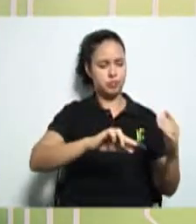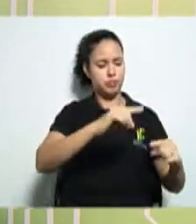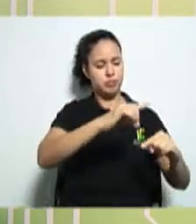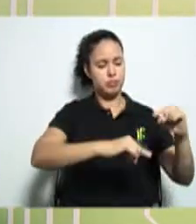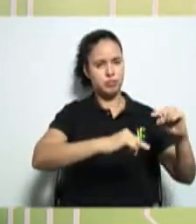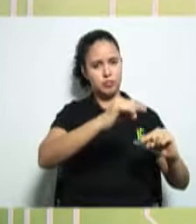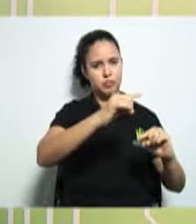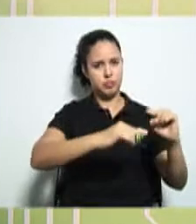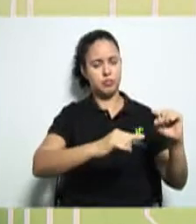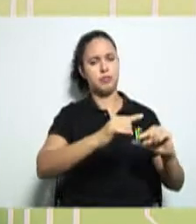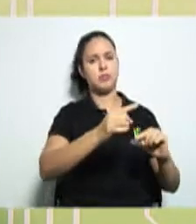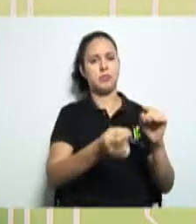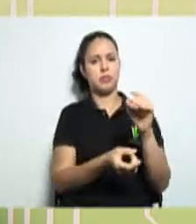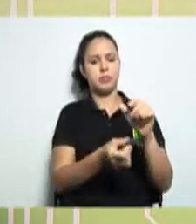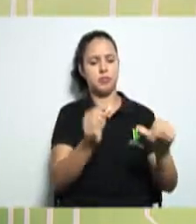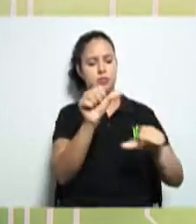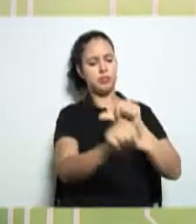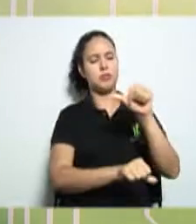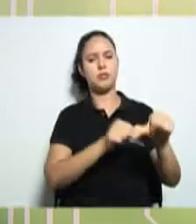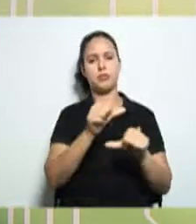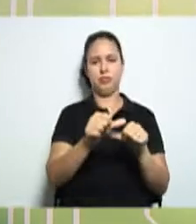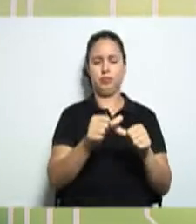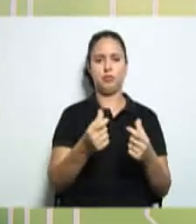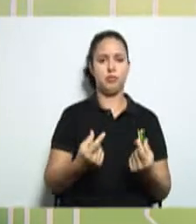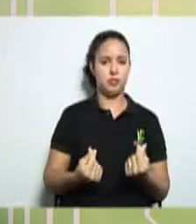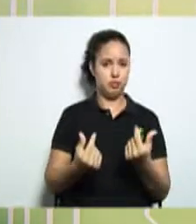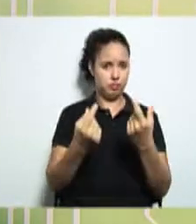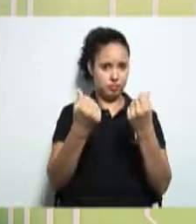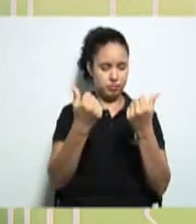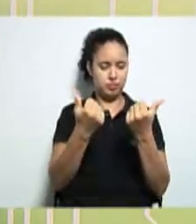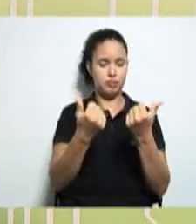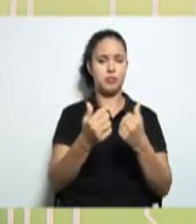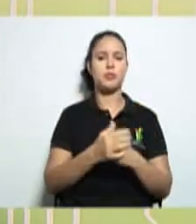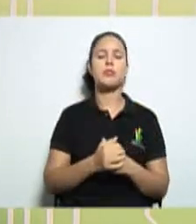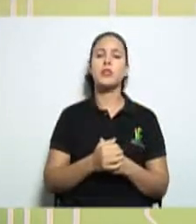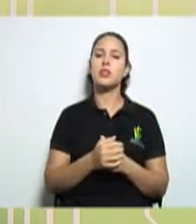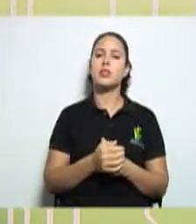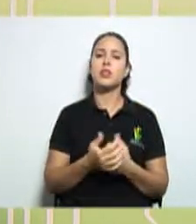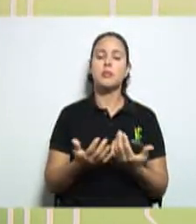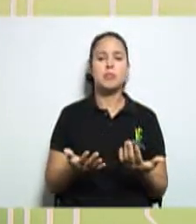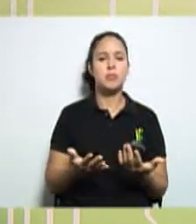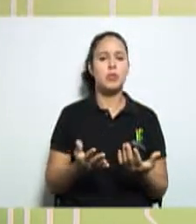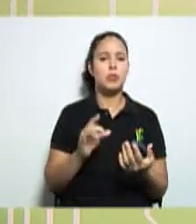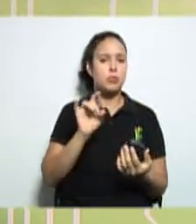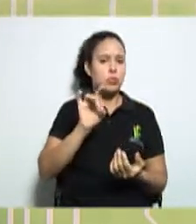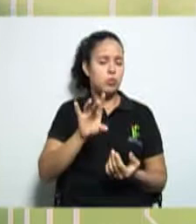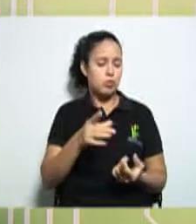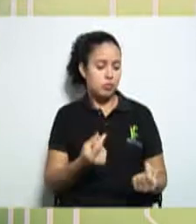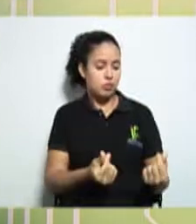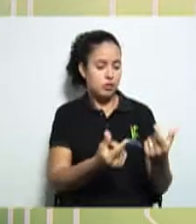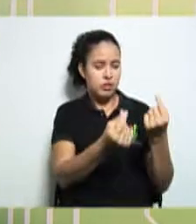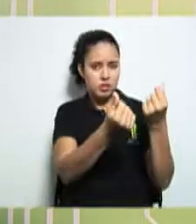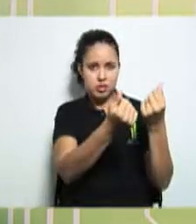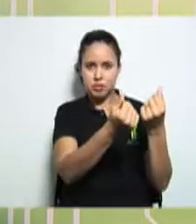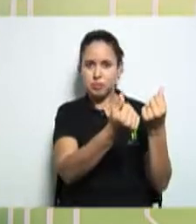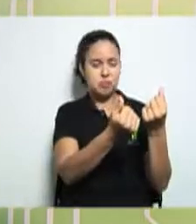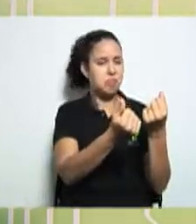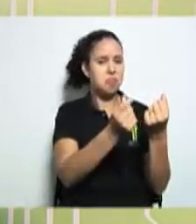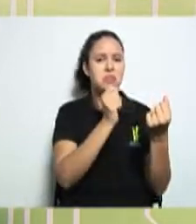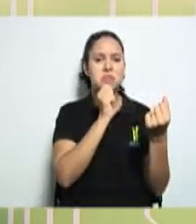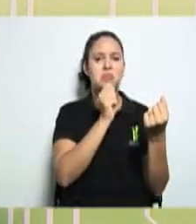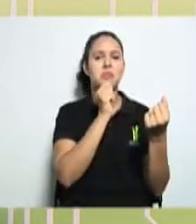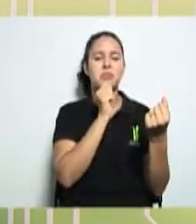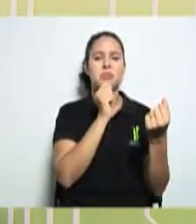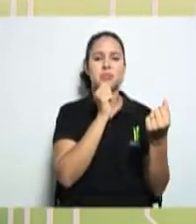para gerar riqueza. Só com capital financeiro e sem as pessoas para gerir o capital financeiro não vai conseguir, né, professora?